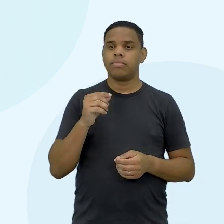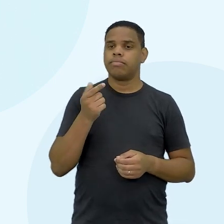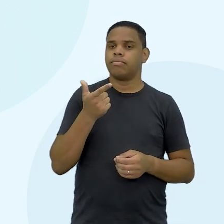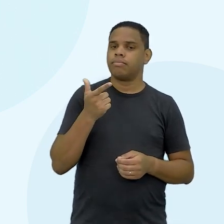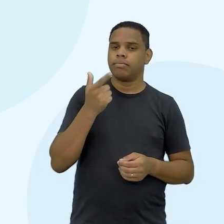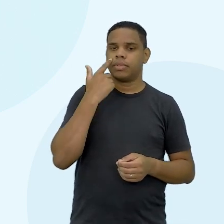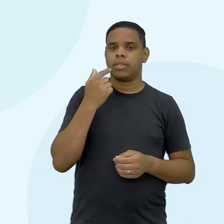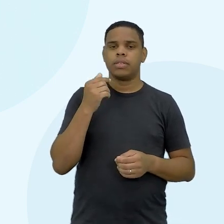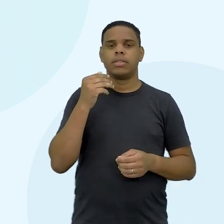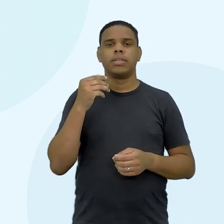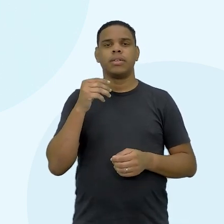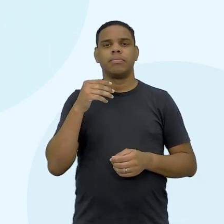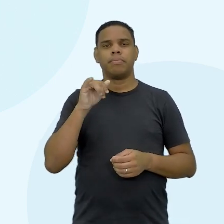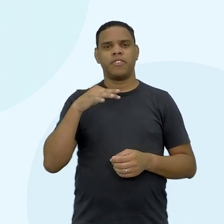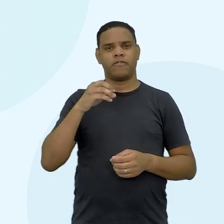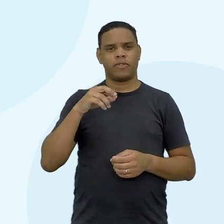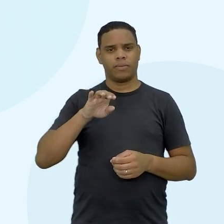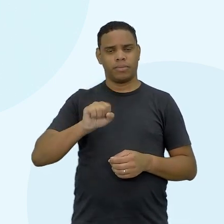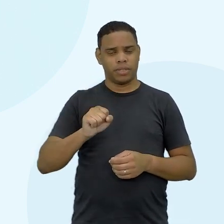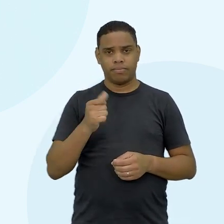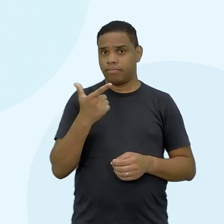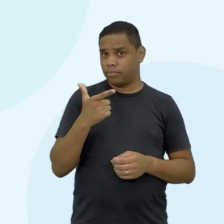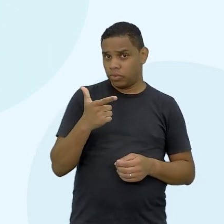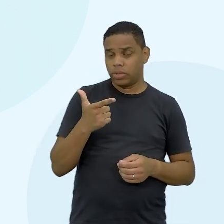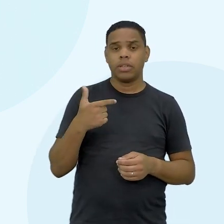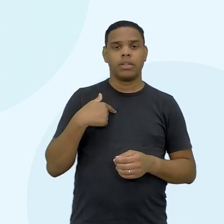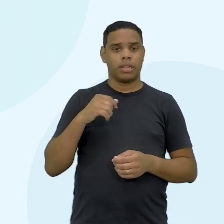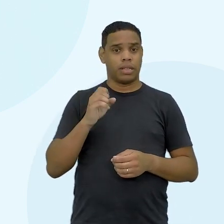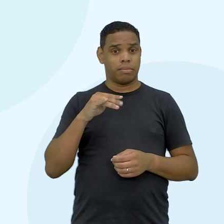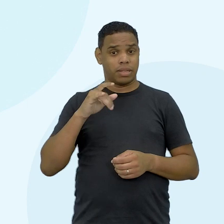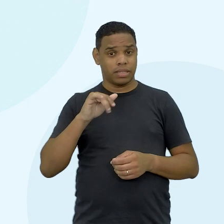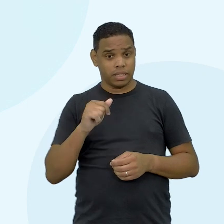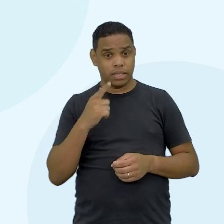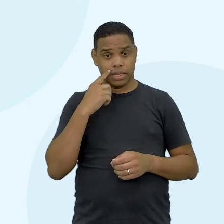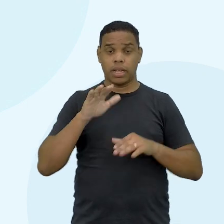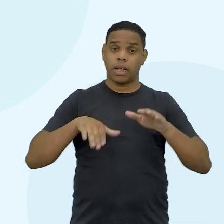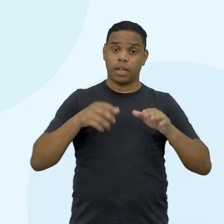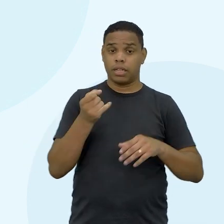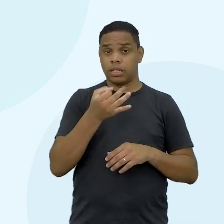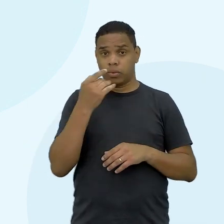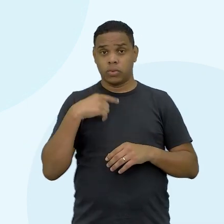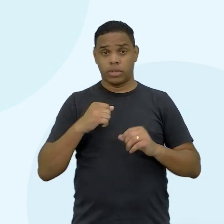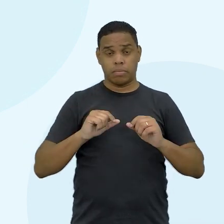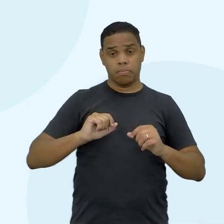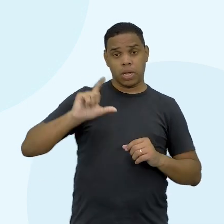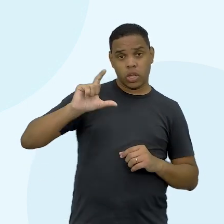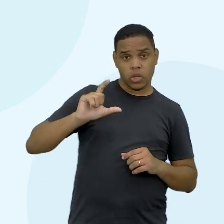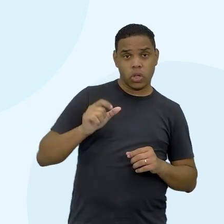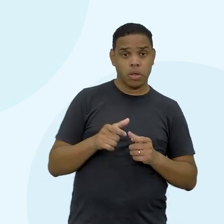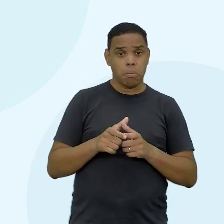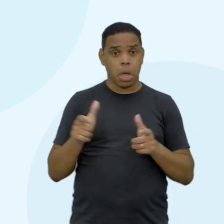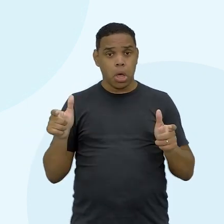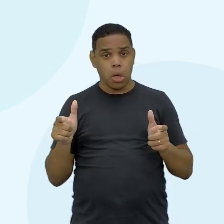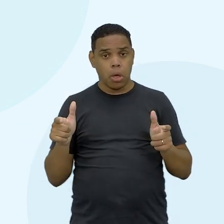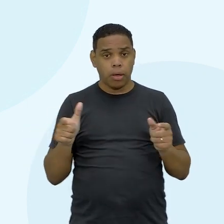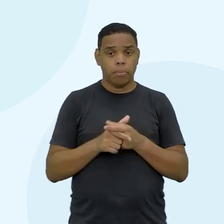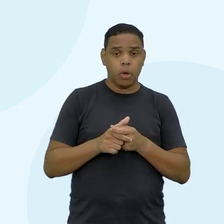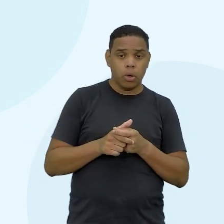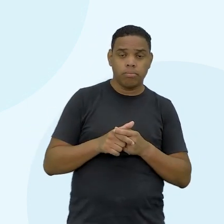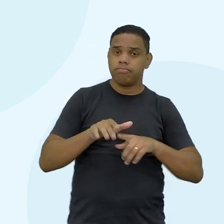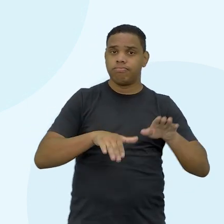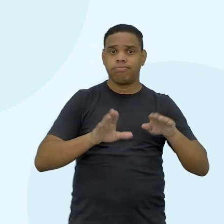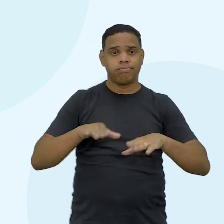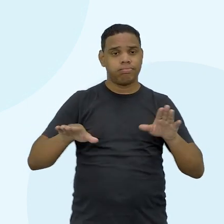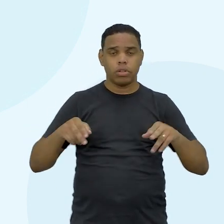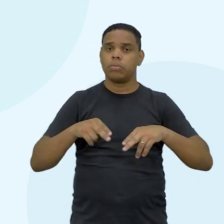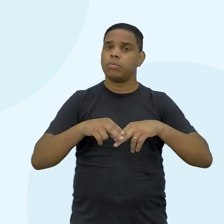tenho hemácias uniformes, né? Então, eu tenho hemácias que algumas estão maiores, outras estão menores. Então, por